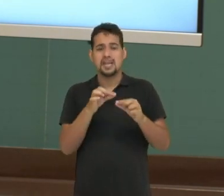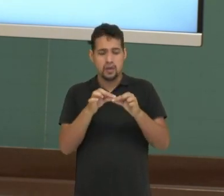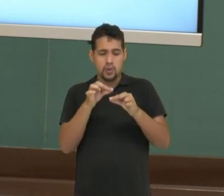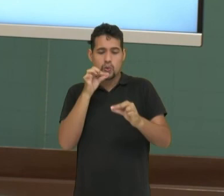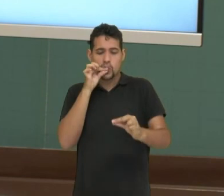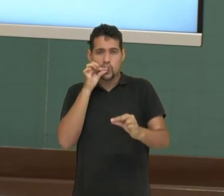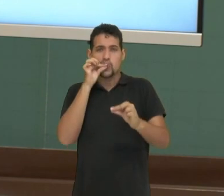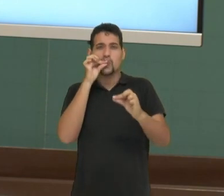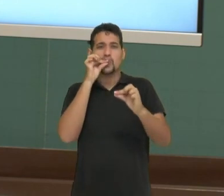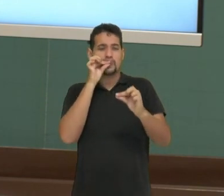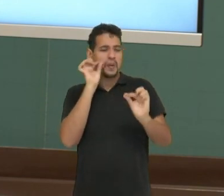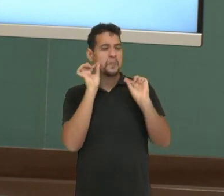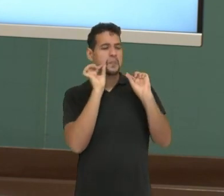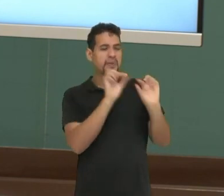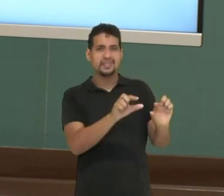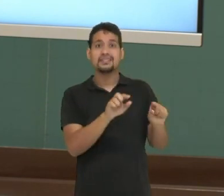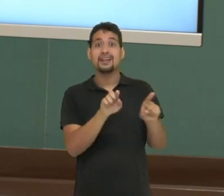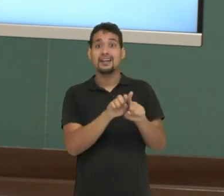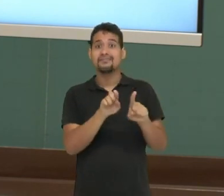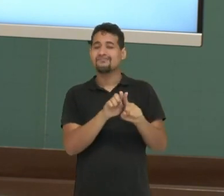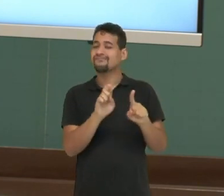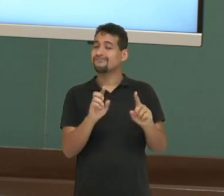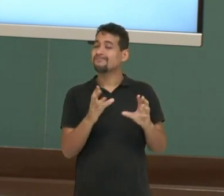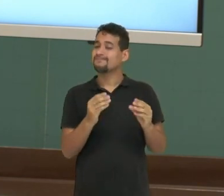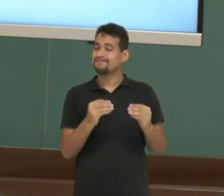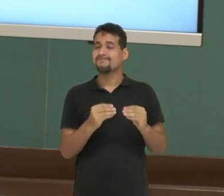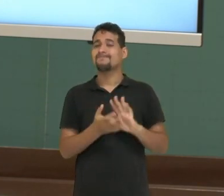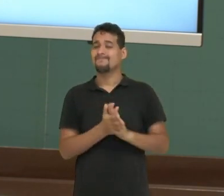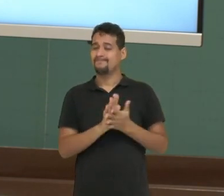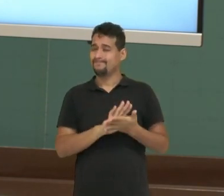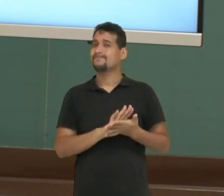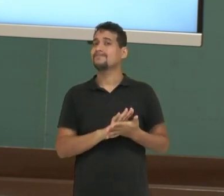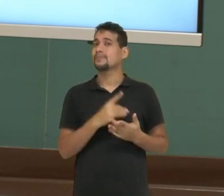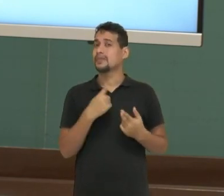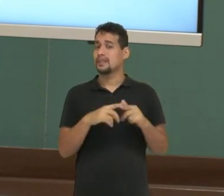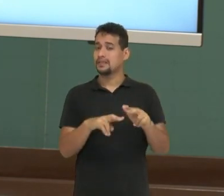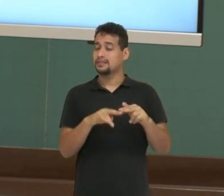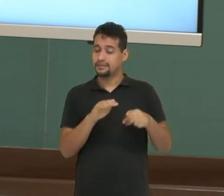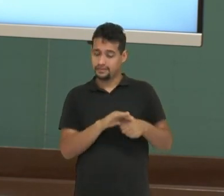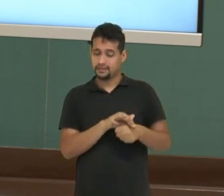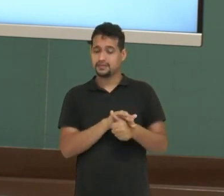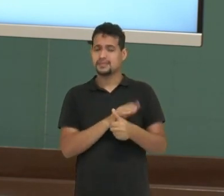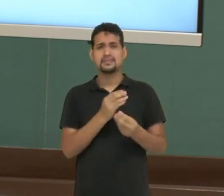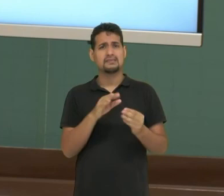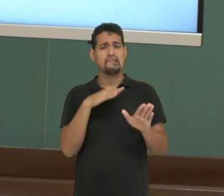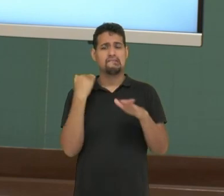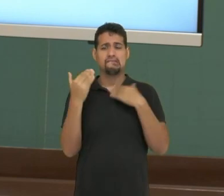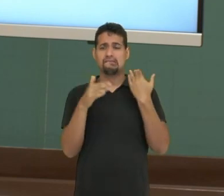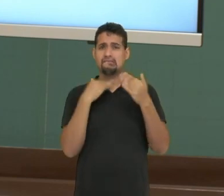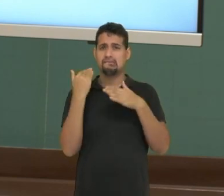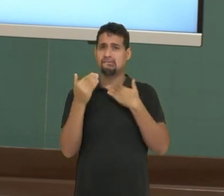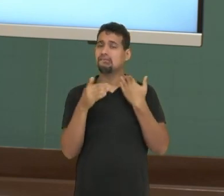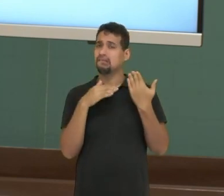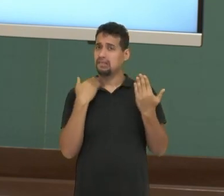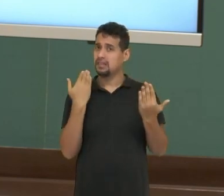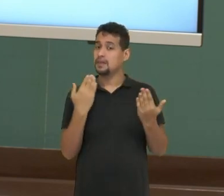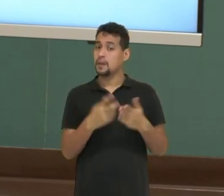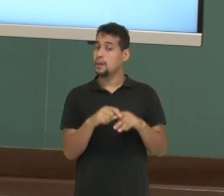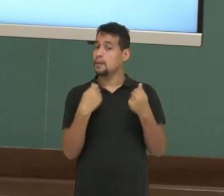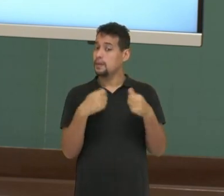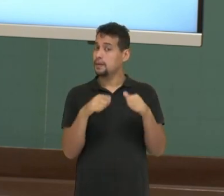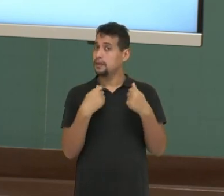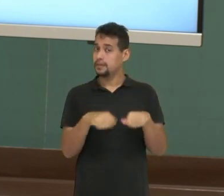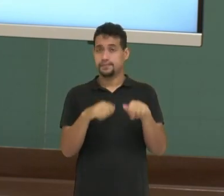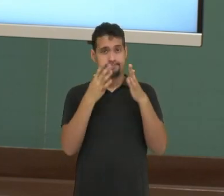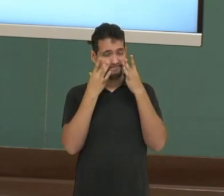refrigerante, que muitos lugares já estão proibindo, né? Por causa das tartarugas, muitas morrem por isso. Então vamos prestar atenção